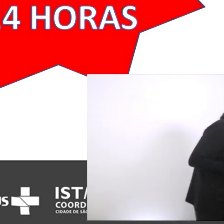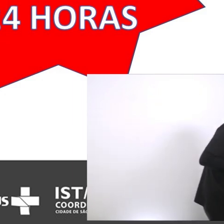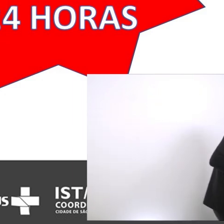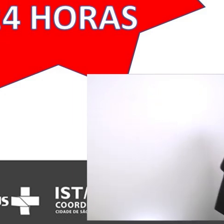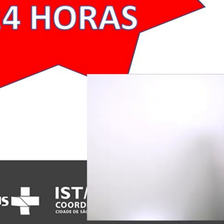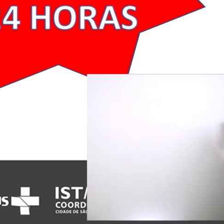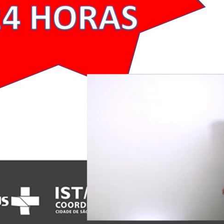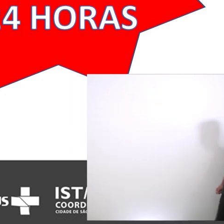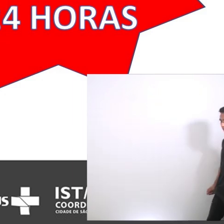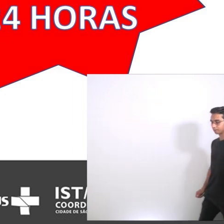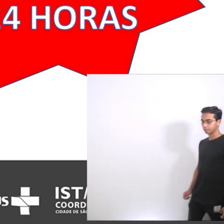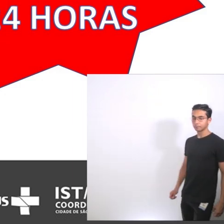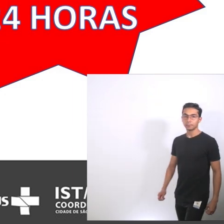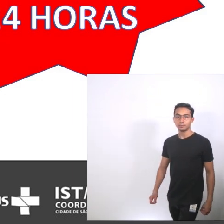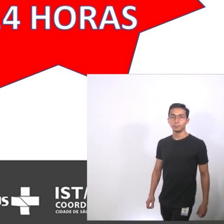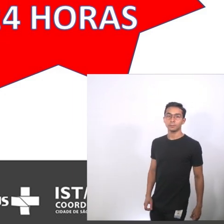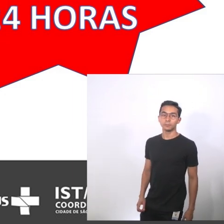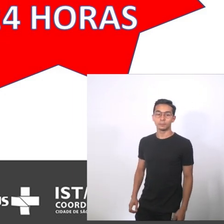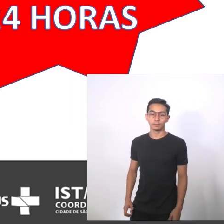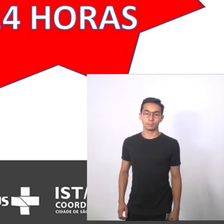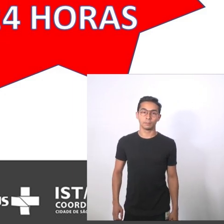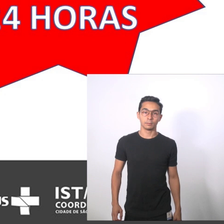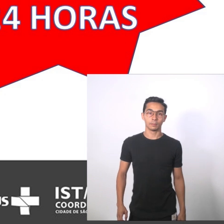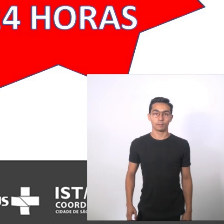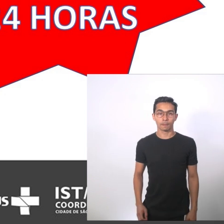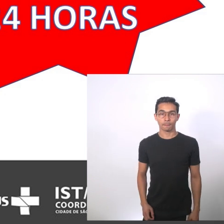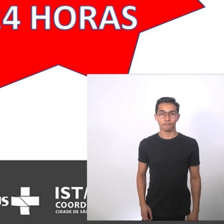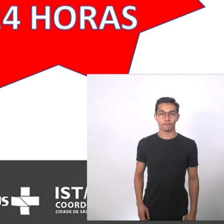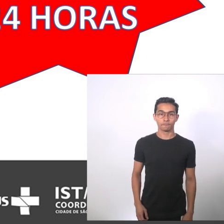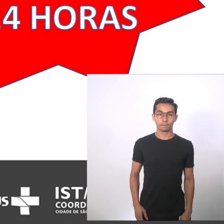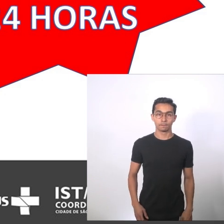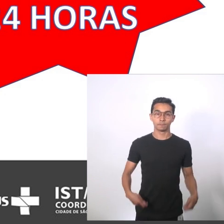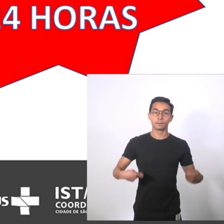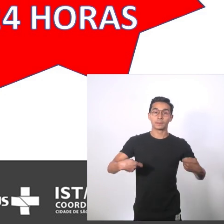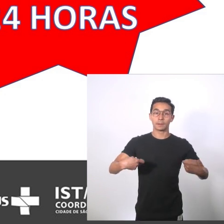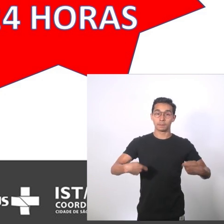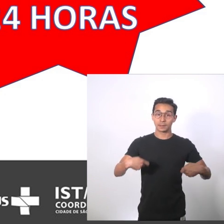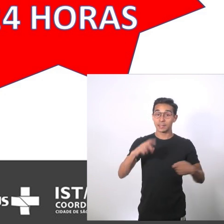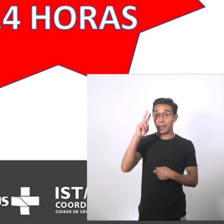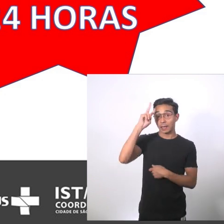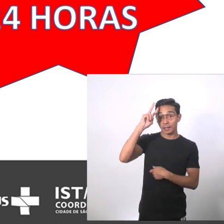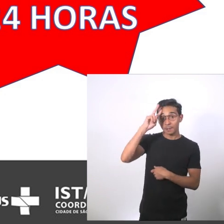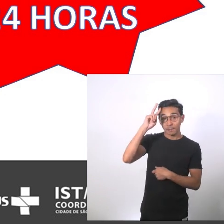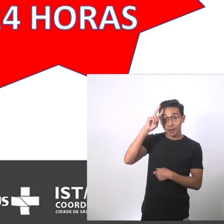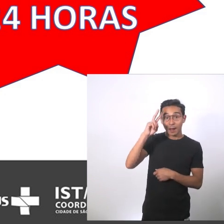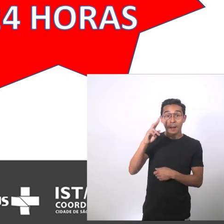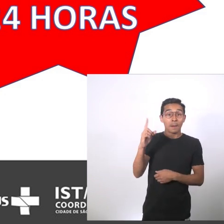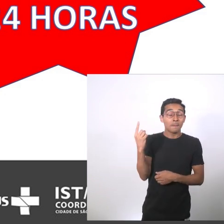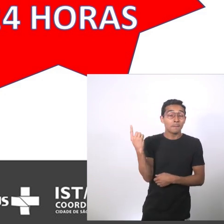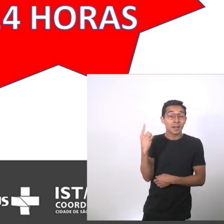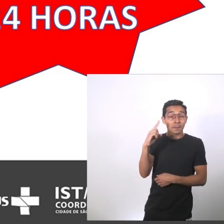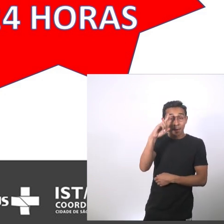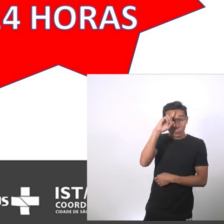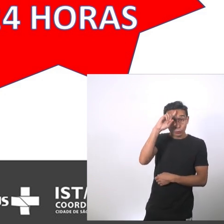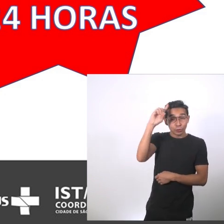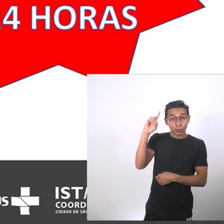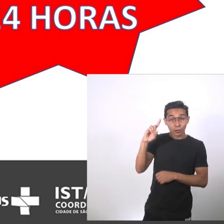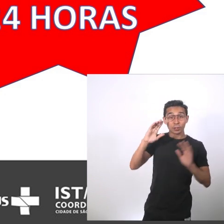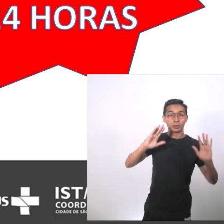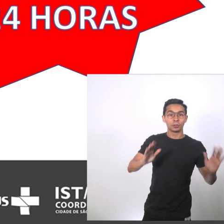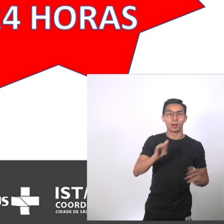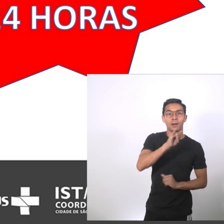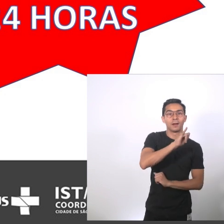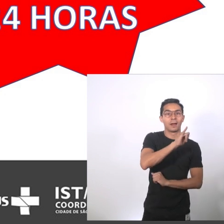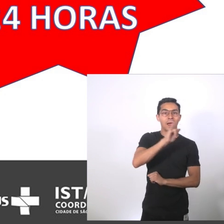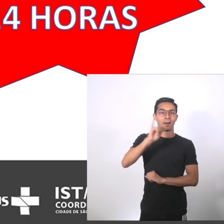A gente tem que lembrar que essa notificação tem que ocorrer até as primeiras 24 horas. Mesmo porque, se a gente